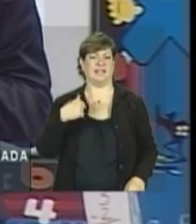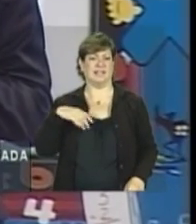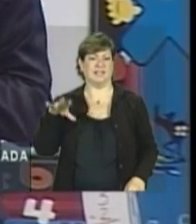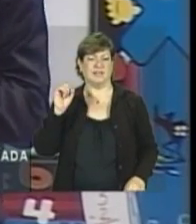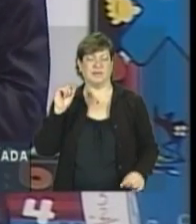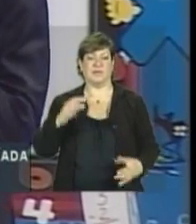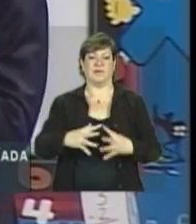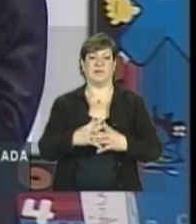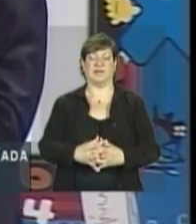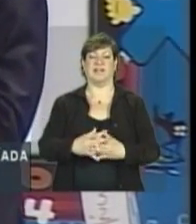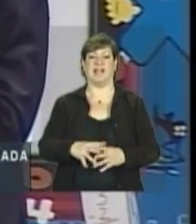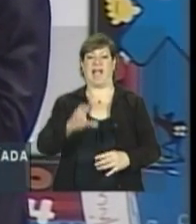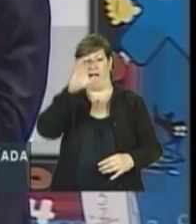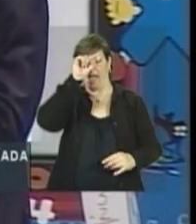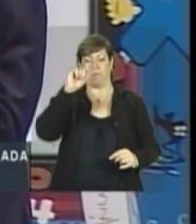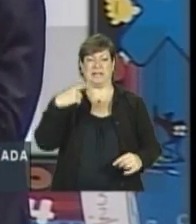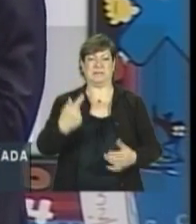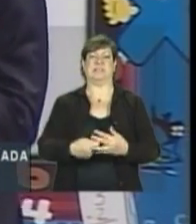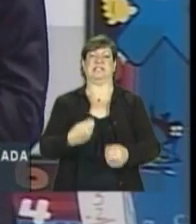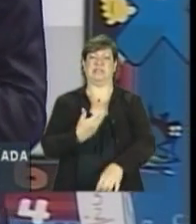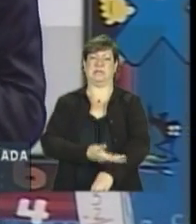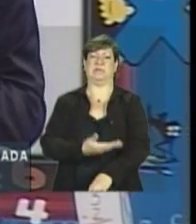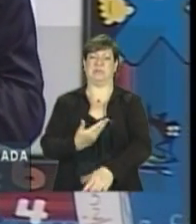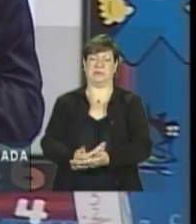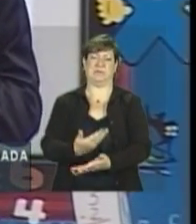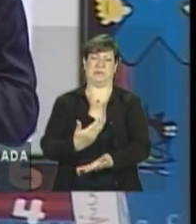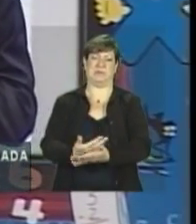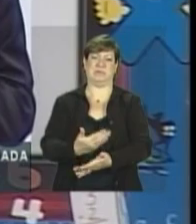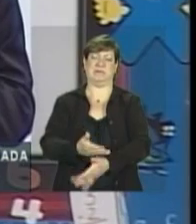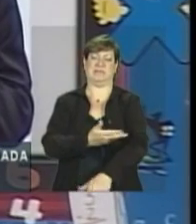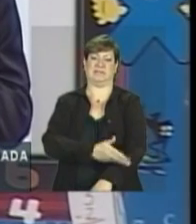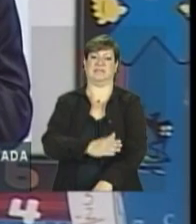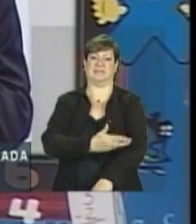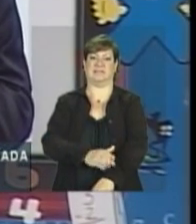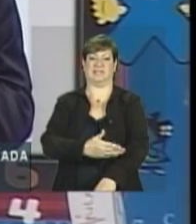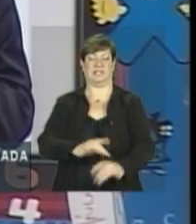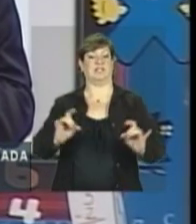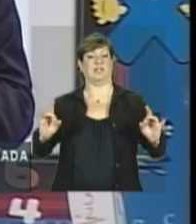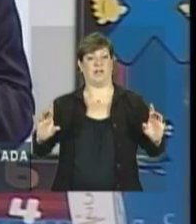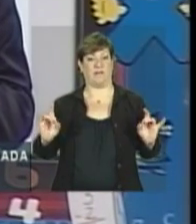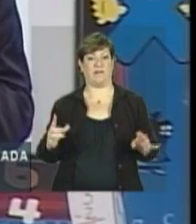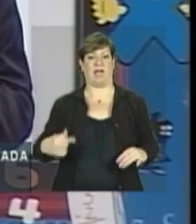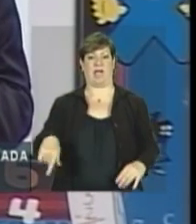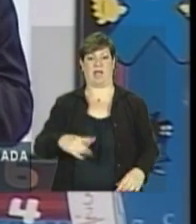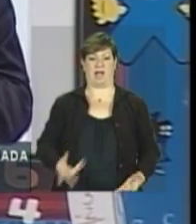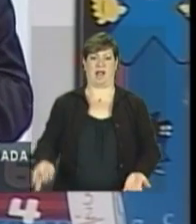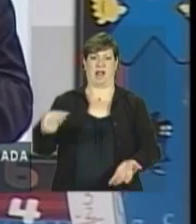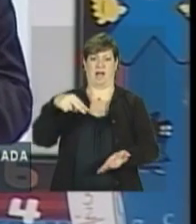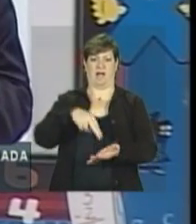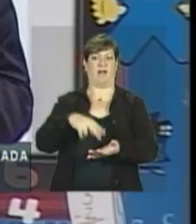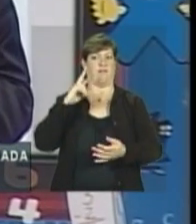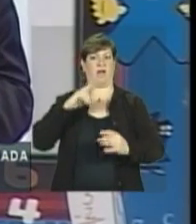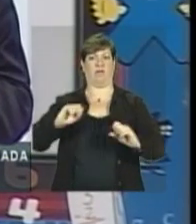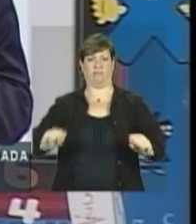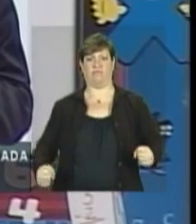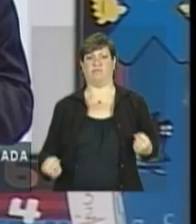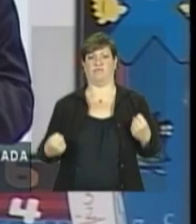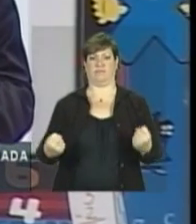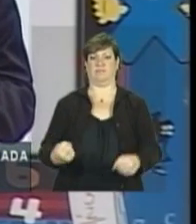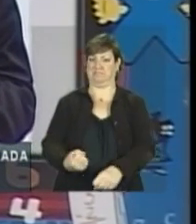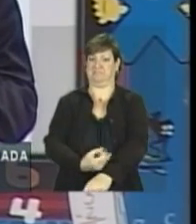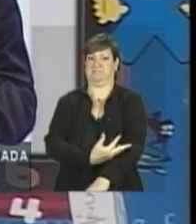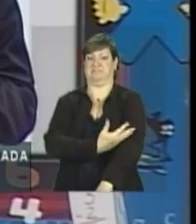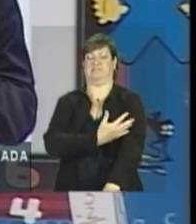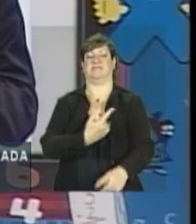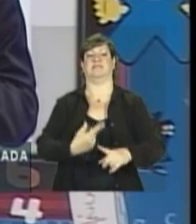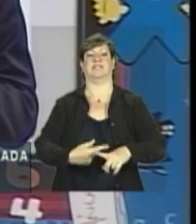caramba. Só para aprender aquele grito de guerra, o cara tem que estudar bastante, porque é um grito bem sofisticado. E eles levantam lá, e aí você vê a força que os colégios